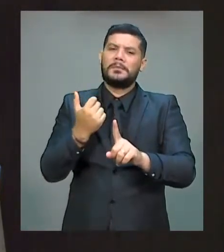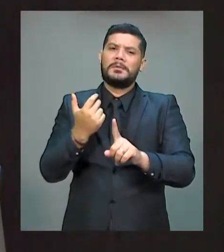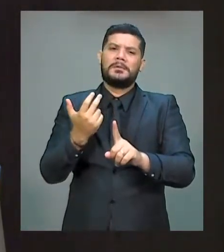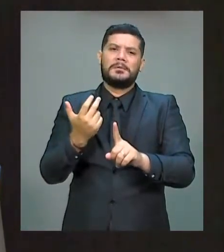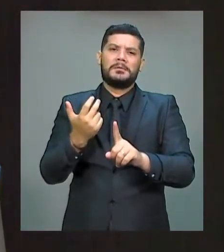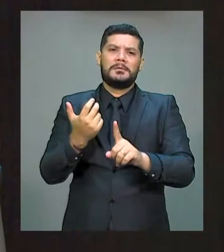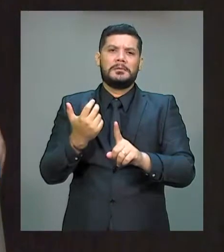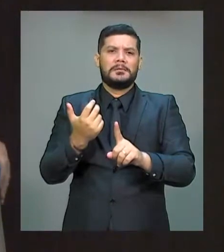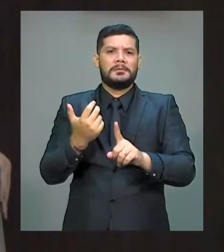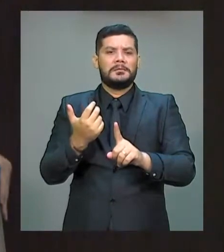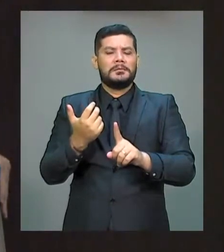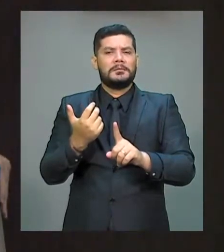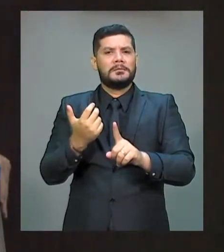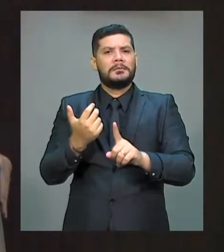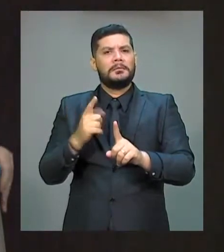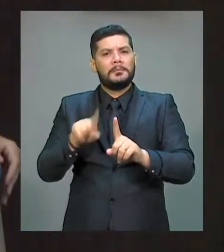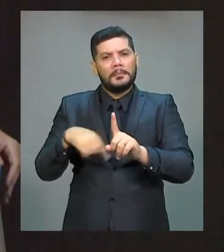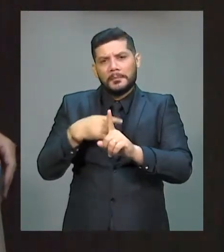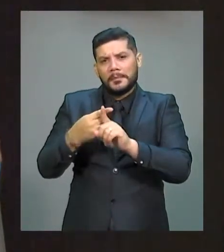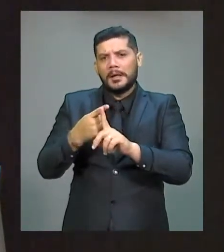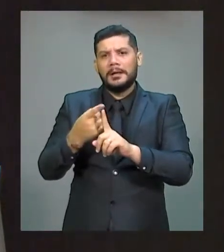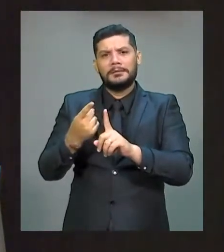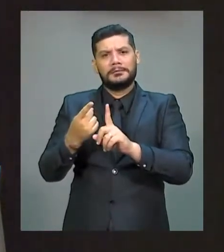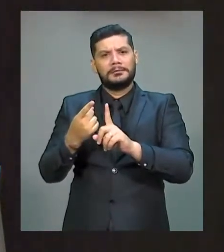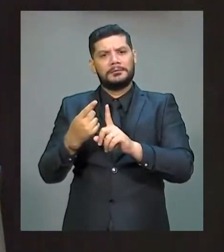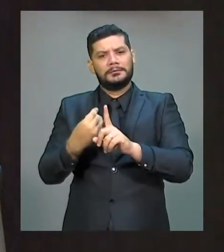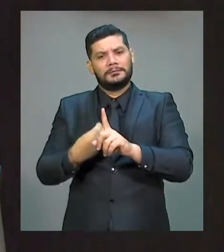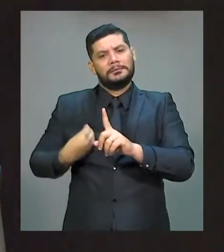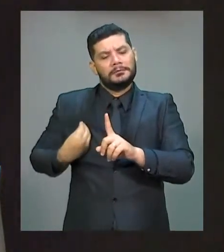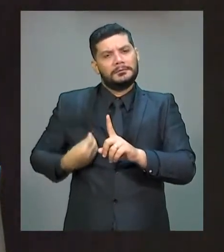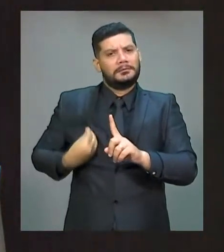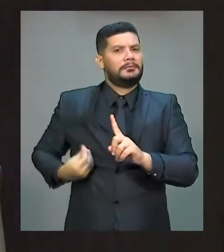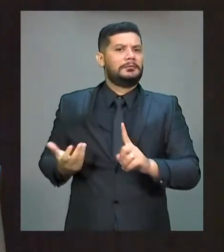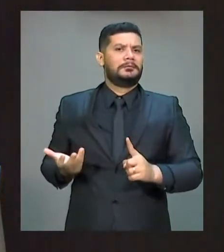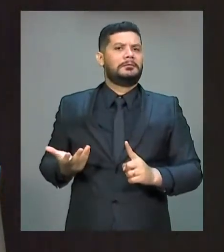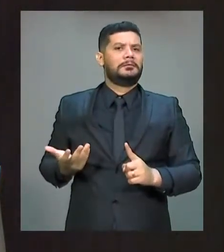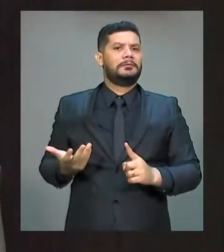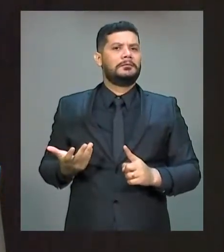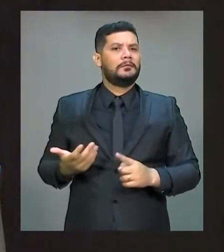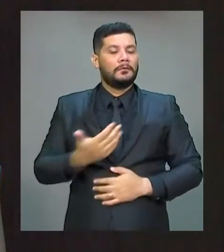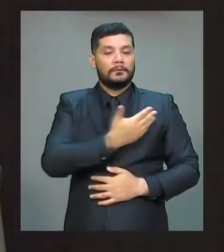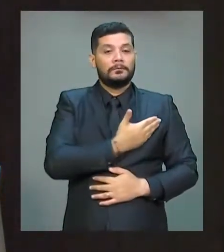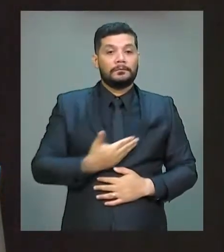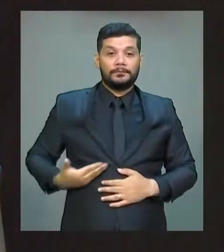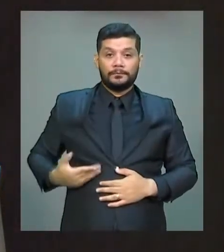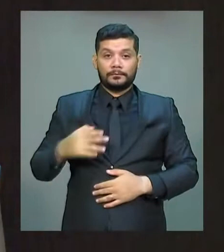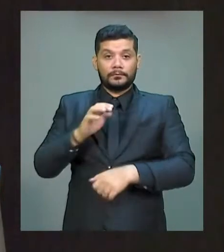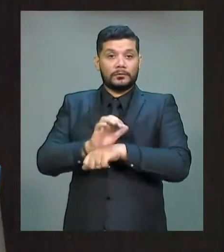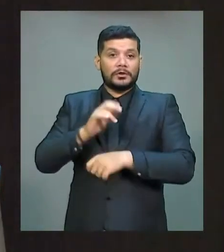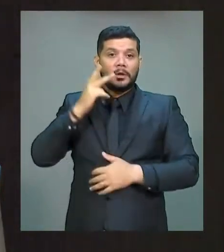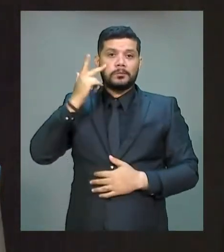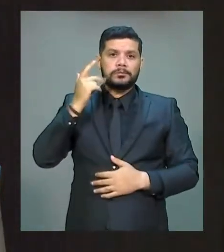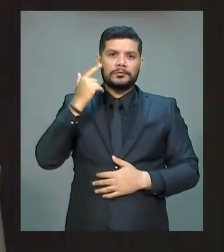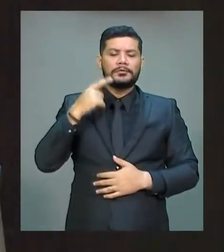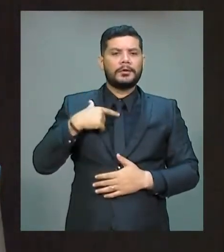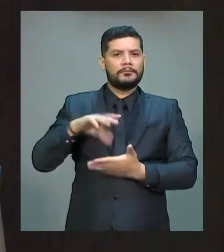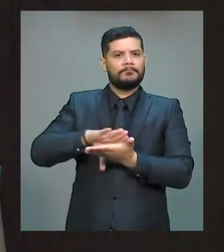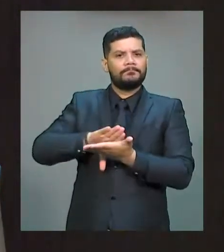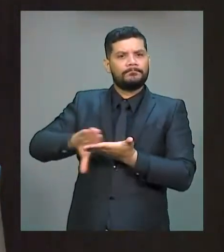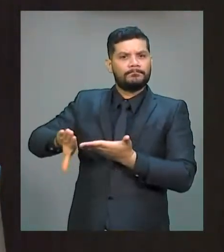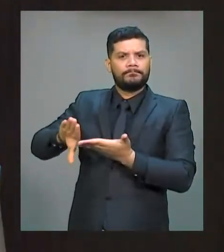presidente, o governo do estado do Ceará tem uma renúncia fiscal da ordem de